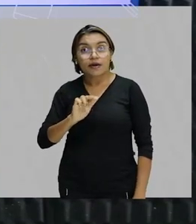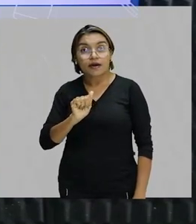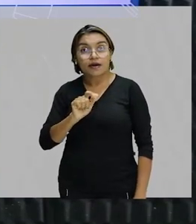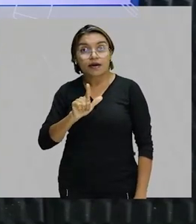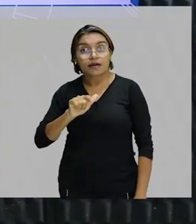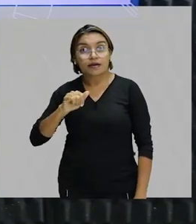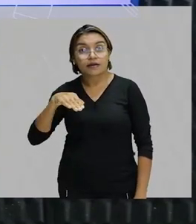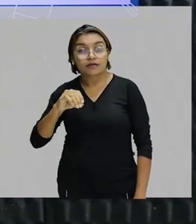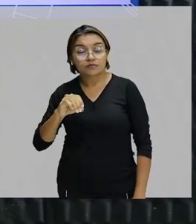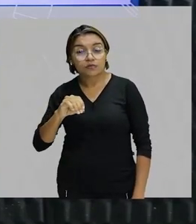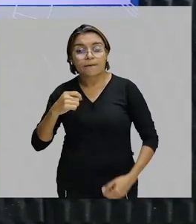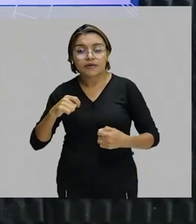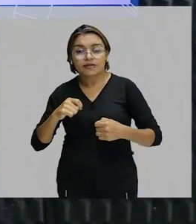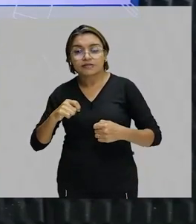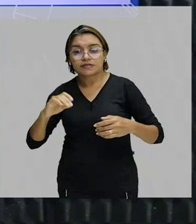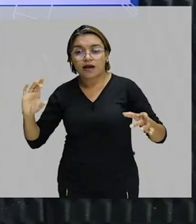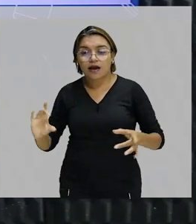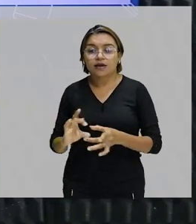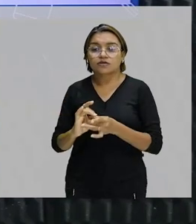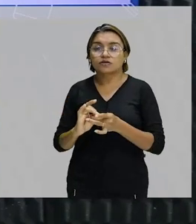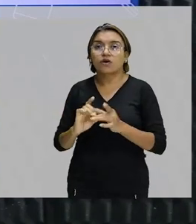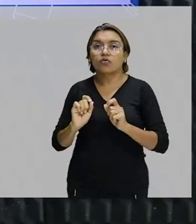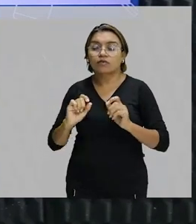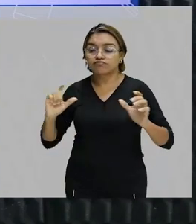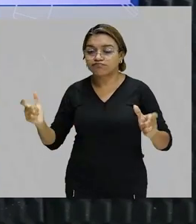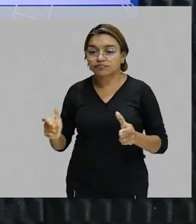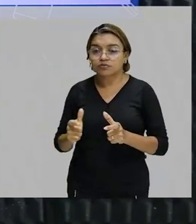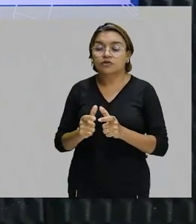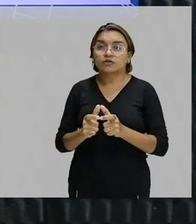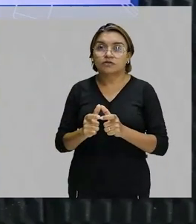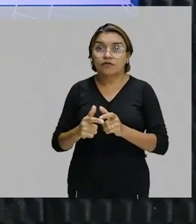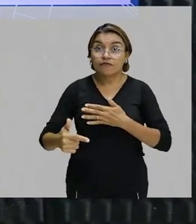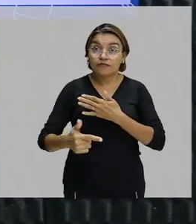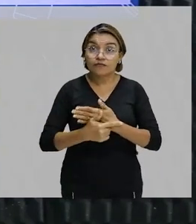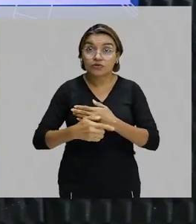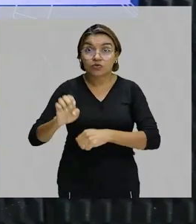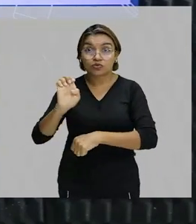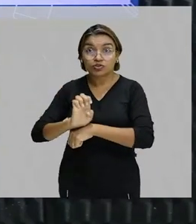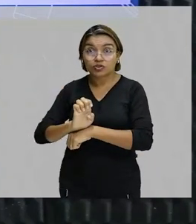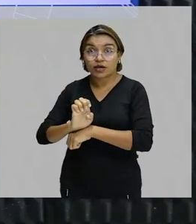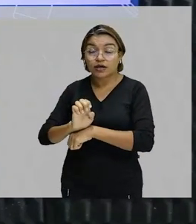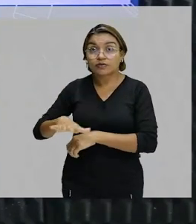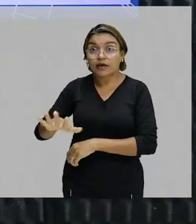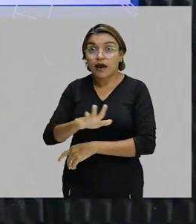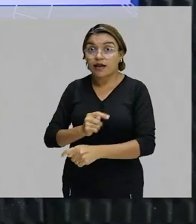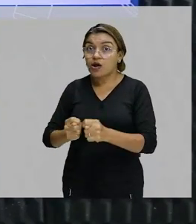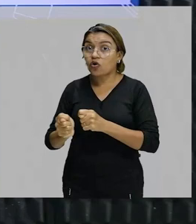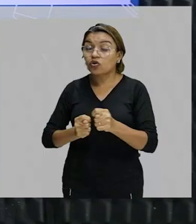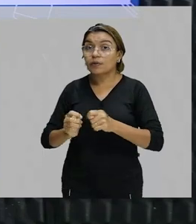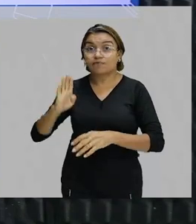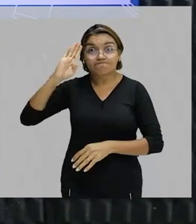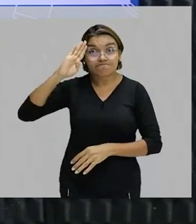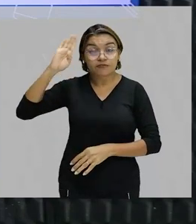a isso diminui ou do do estado na economia o principal ponto